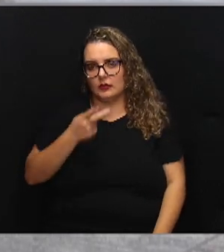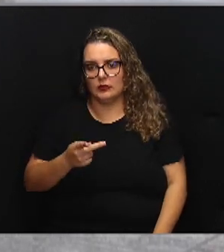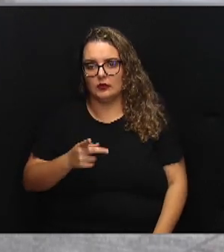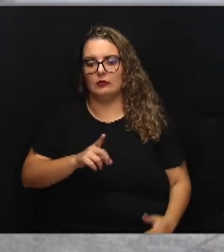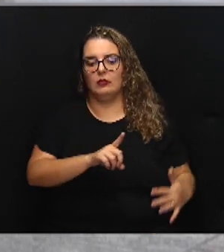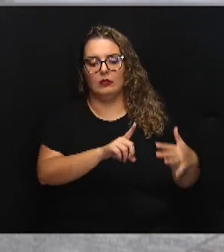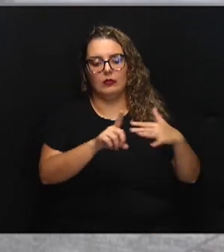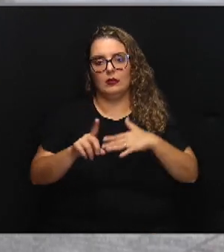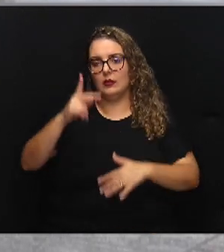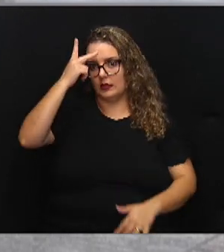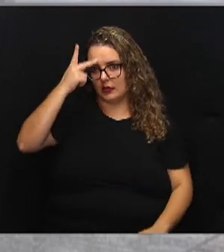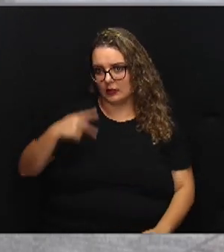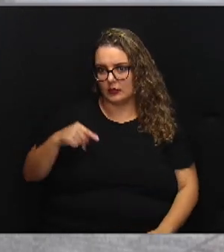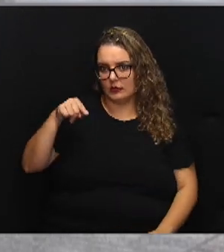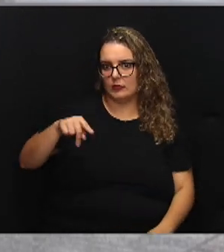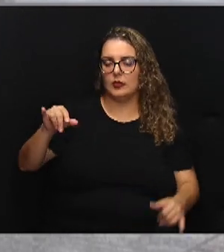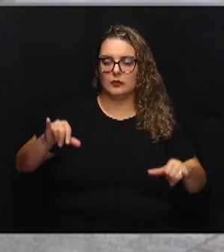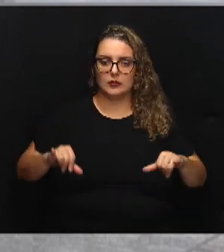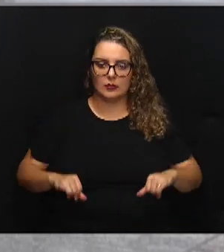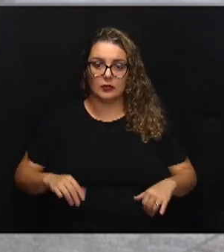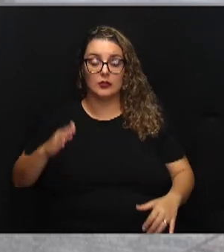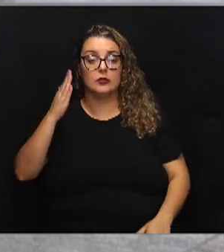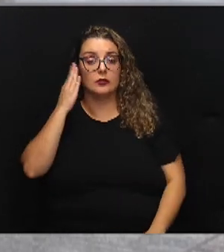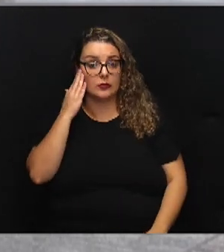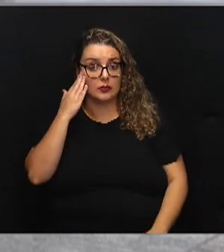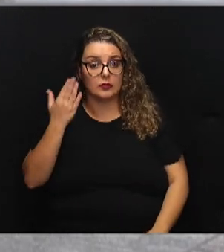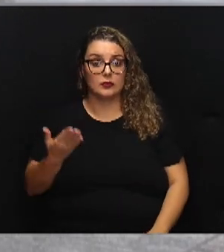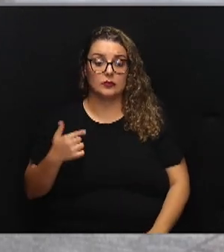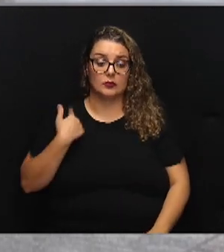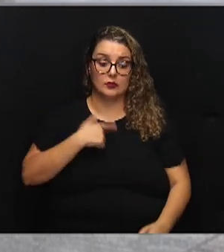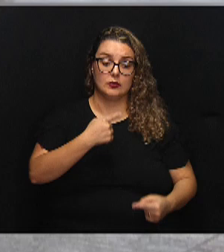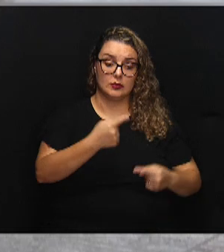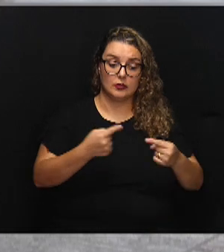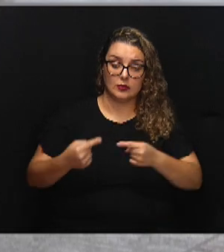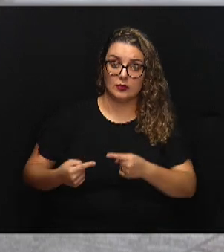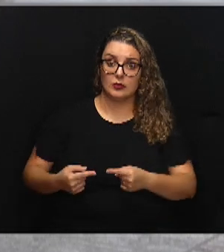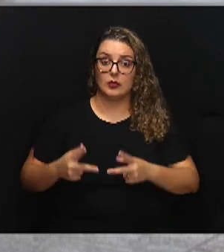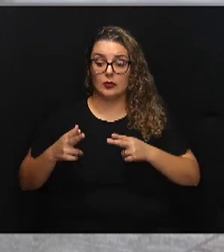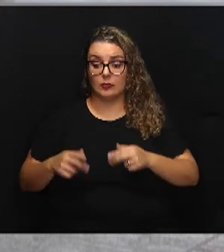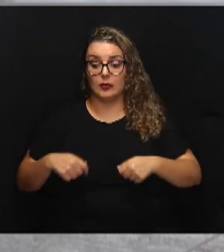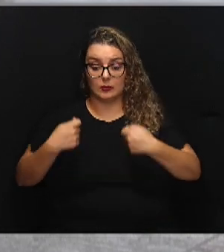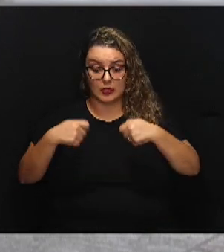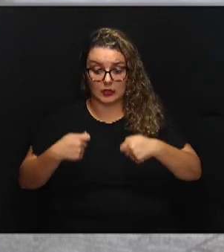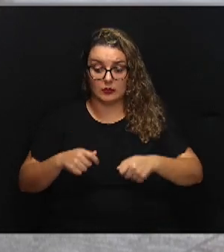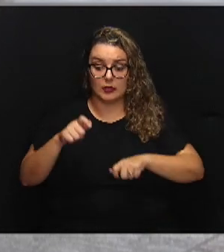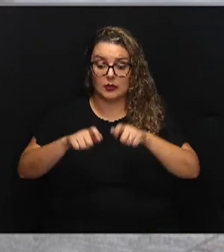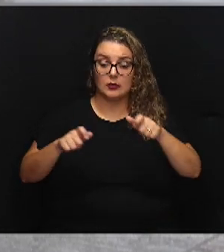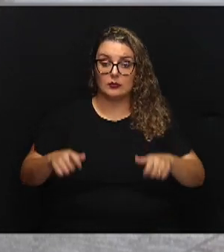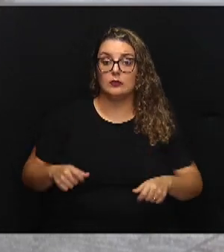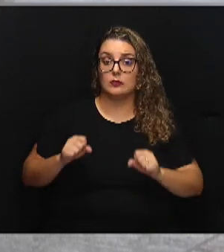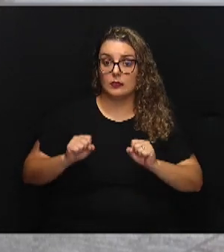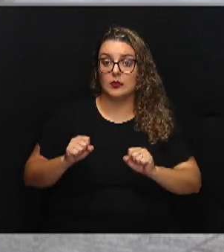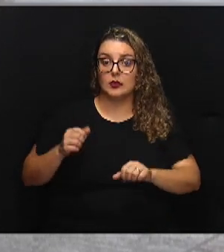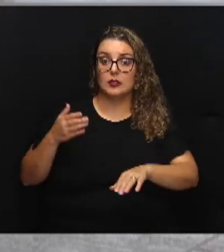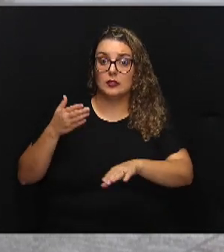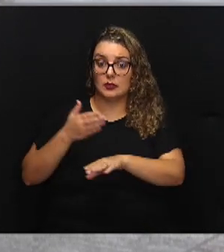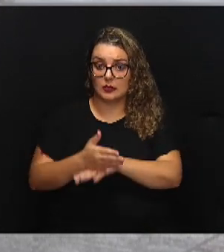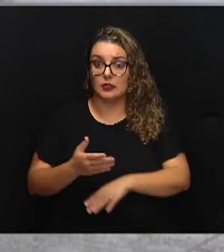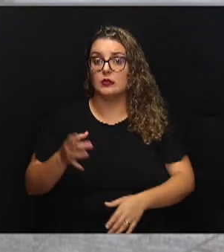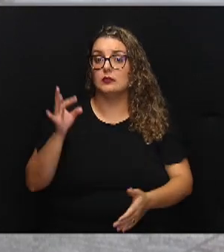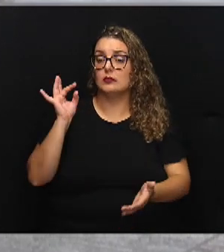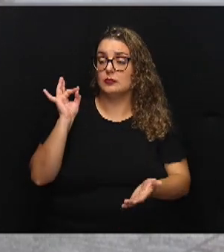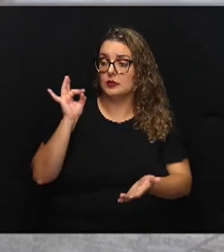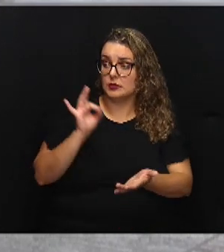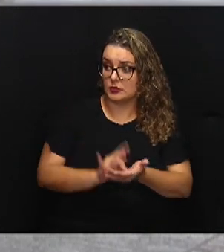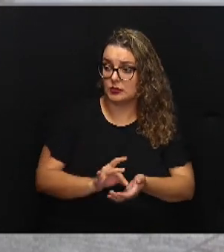perseguição que ele sofreu, então eu entendo que a gente está debatendo isso como uma necessidade para que as pessoas possam ter acesso à